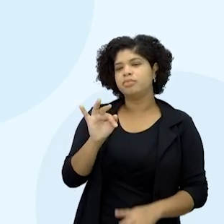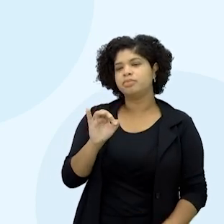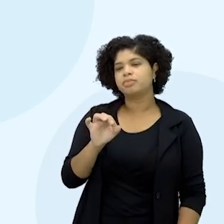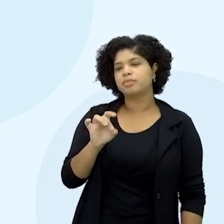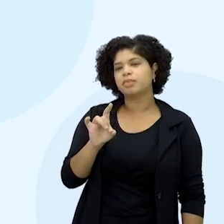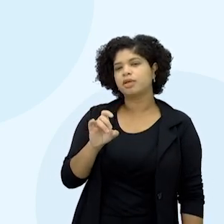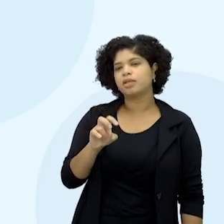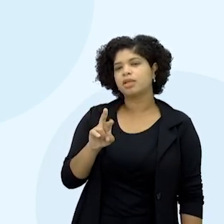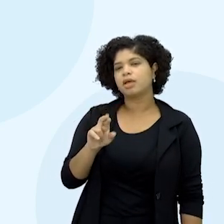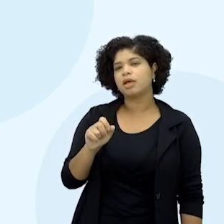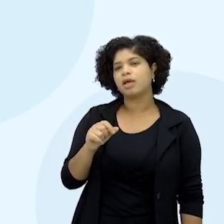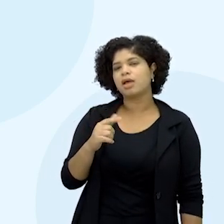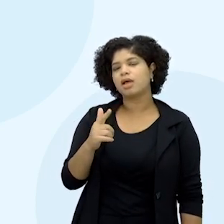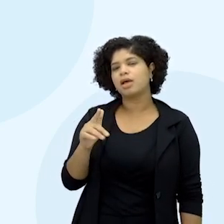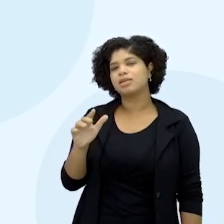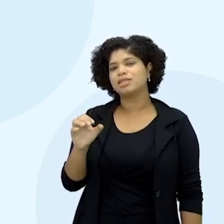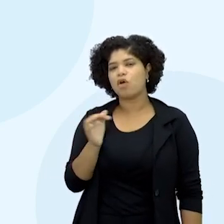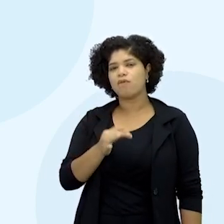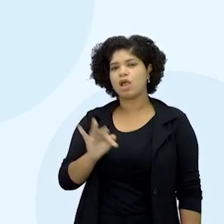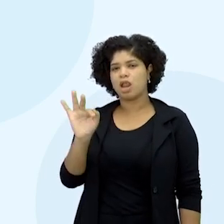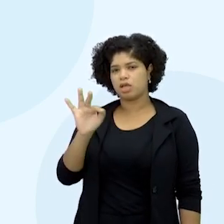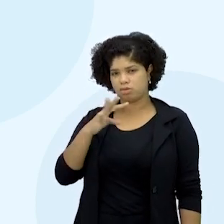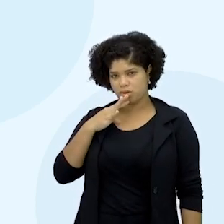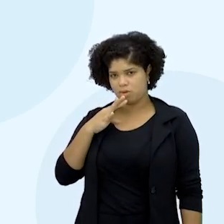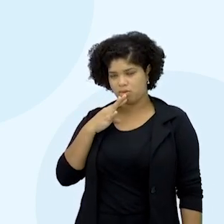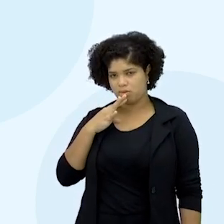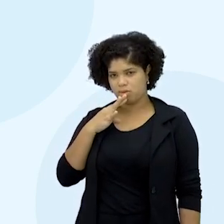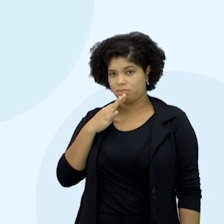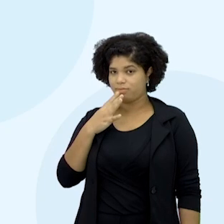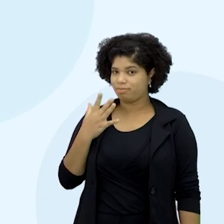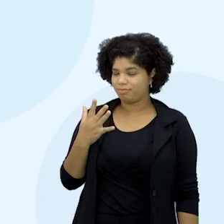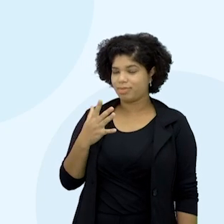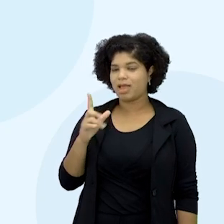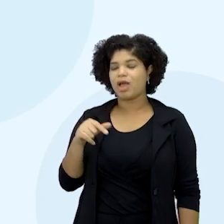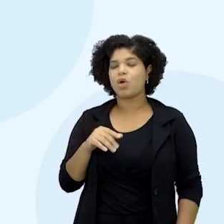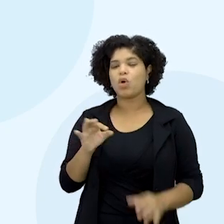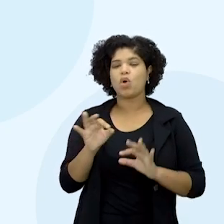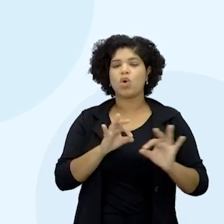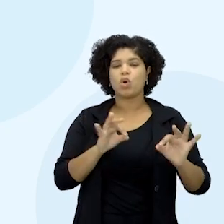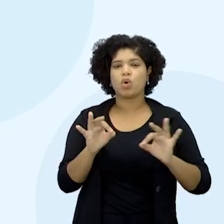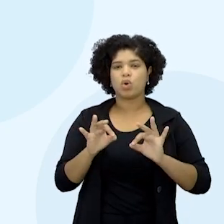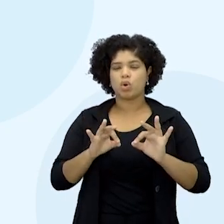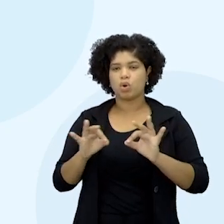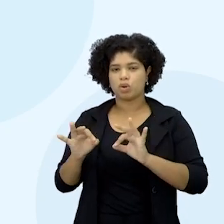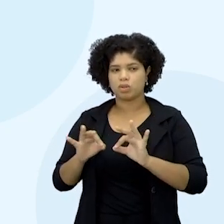estudante, sabe o que é uma federação? Uma federação esportiva, ela é uma organização não